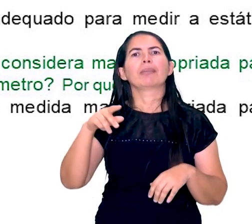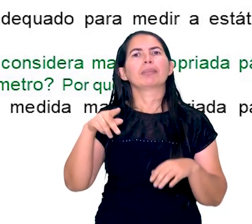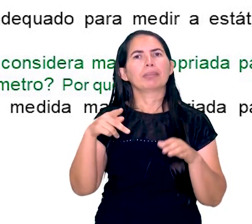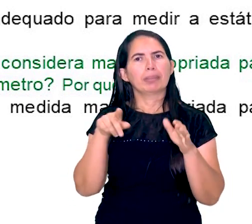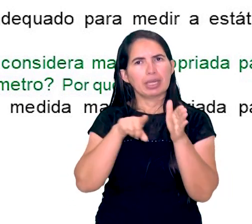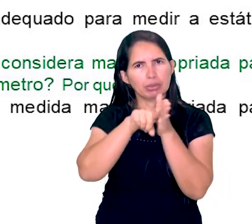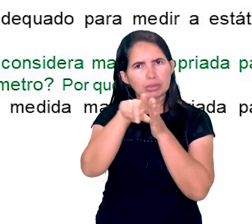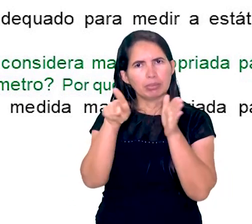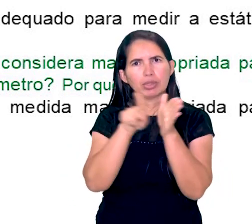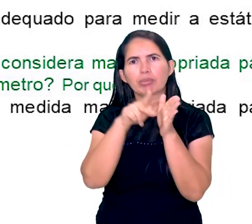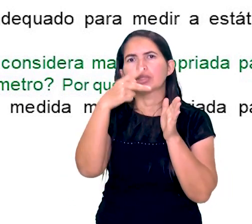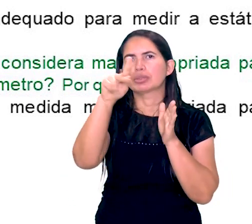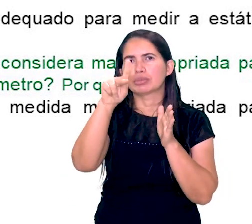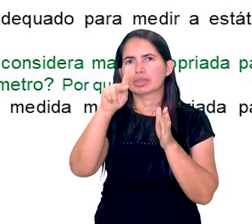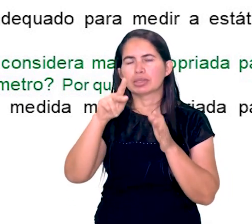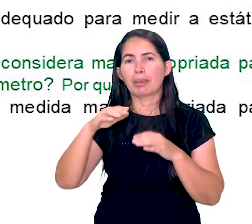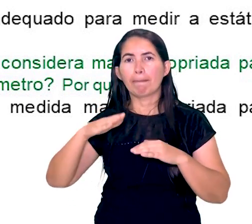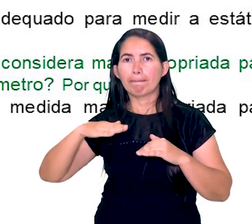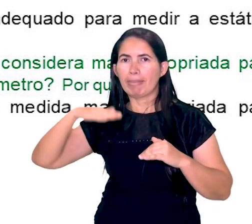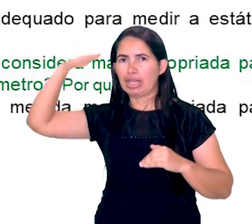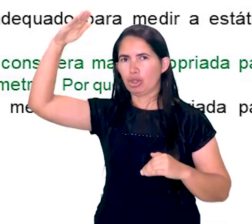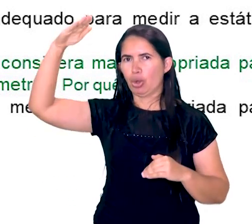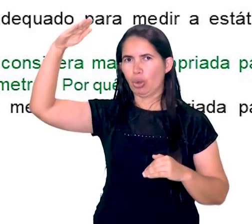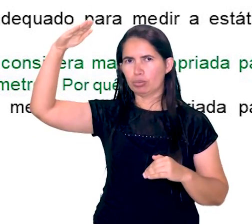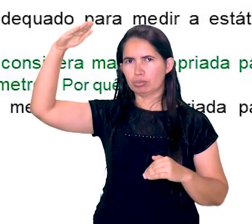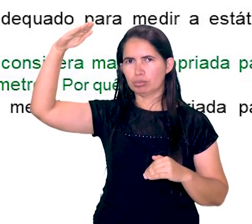viu? Maior do que a estátua?